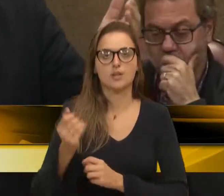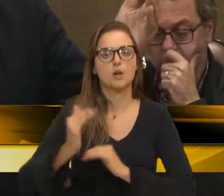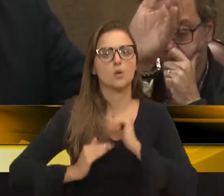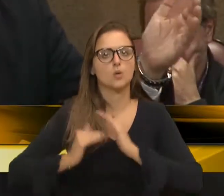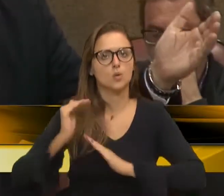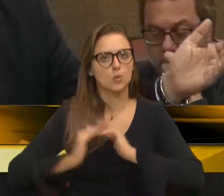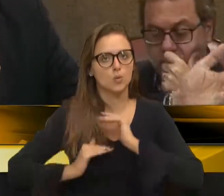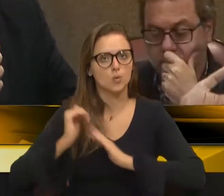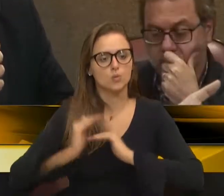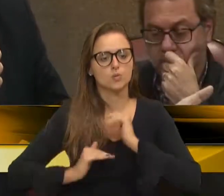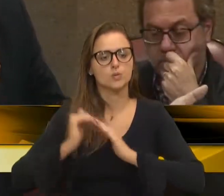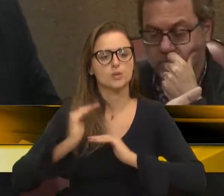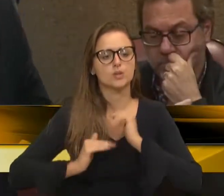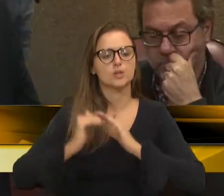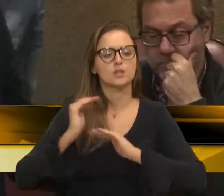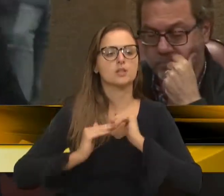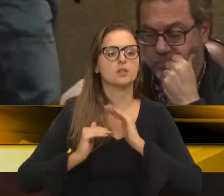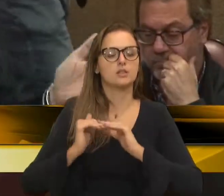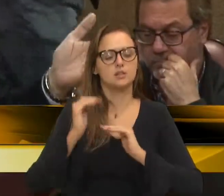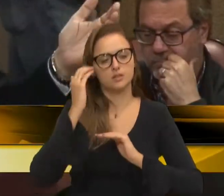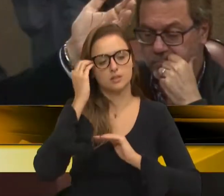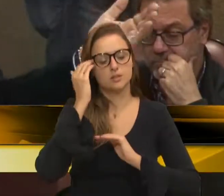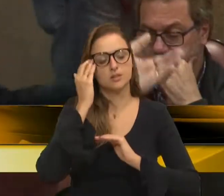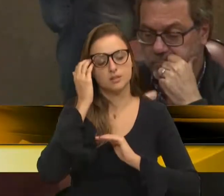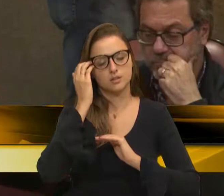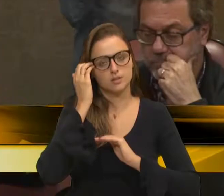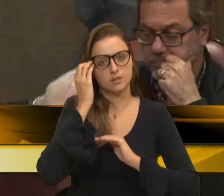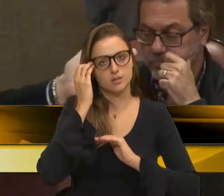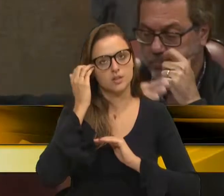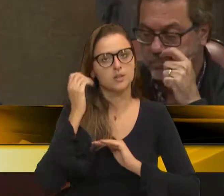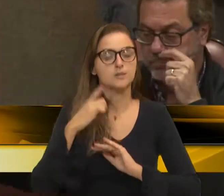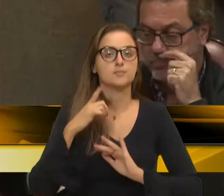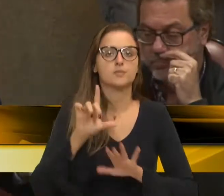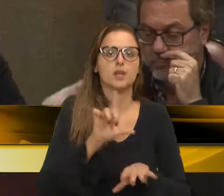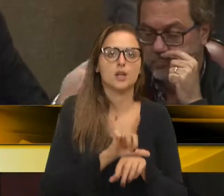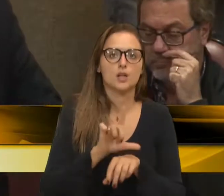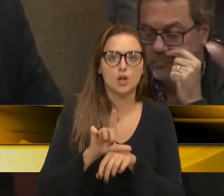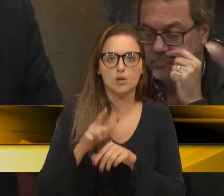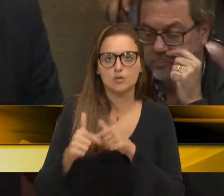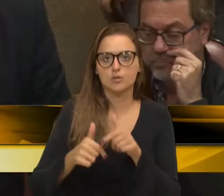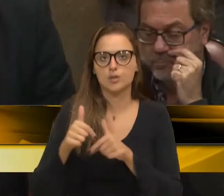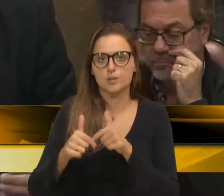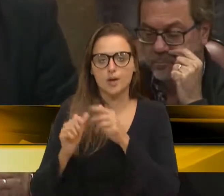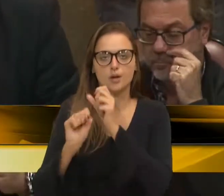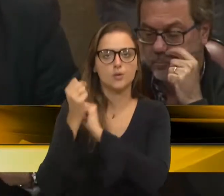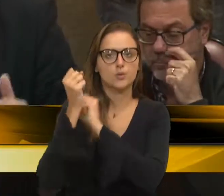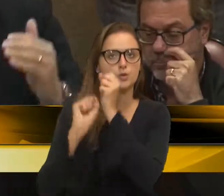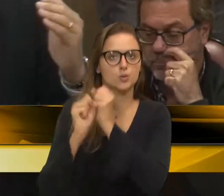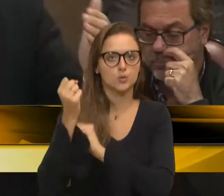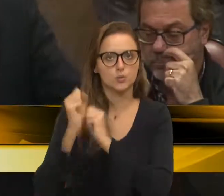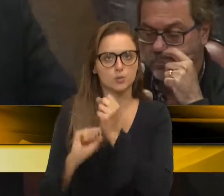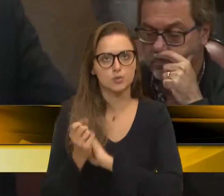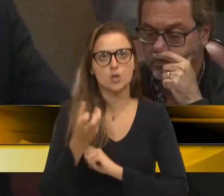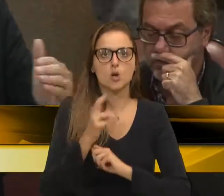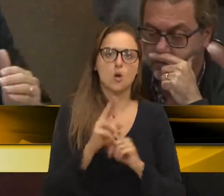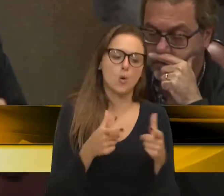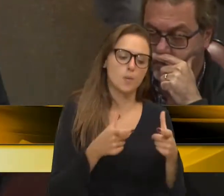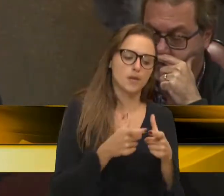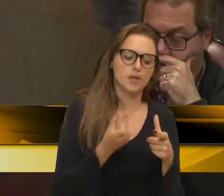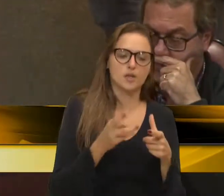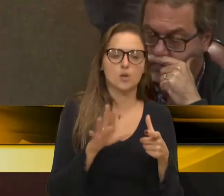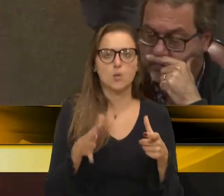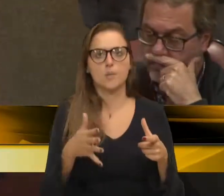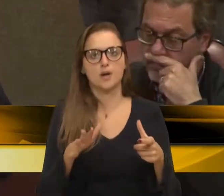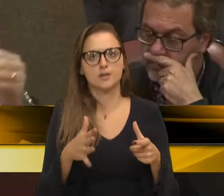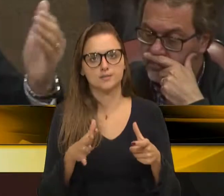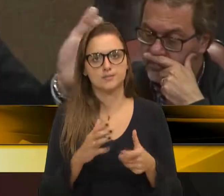construir estabelecimentos que lá abriguem comércios, serviços, indústrias, sejam elas de pequeno e médio